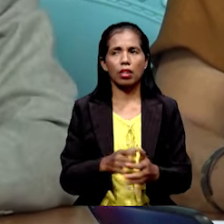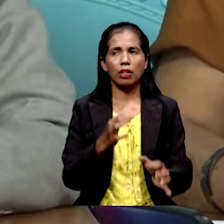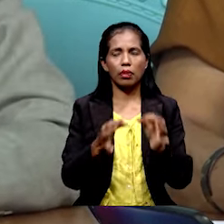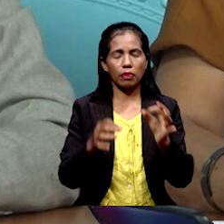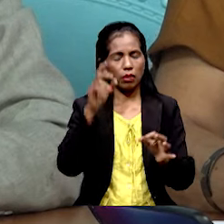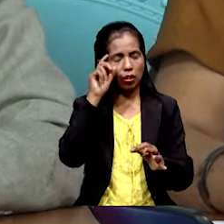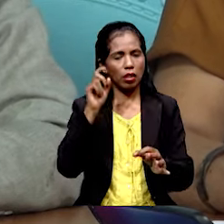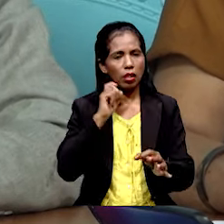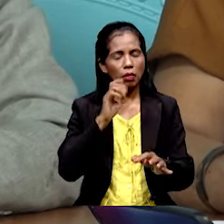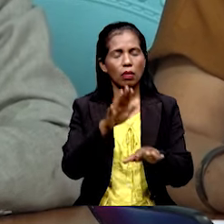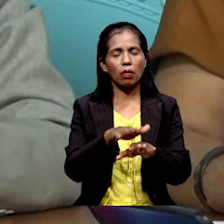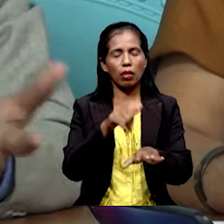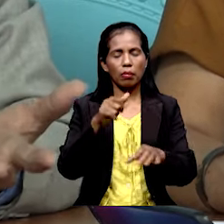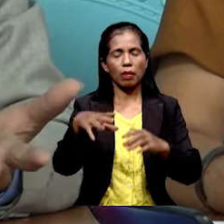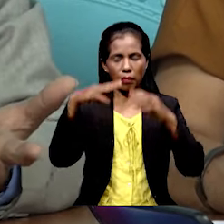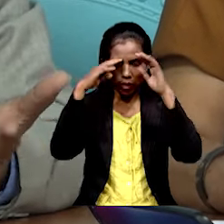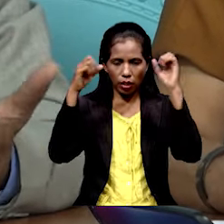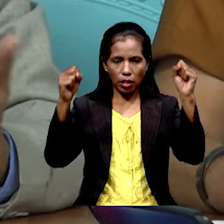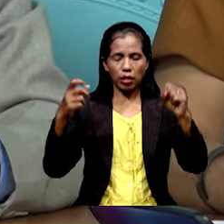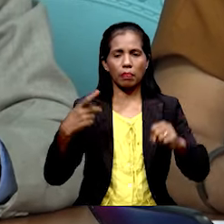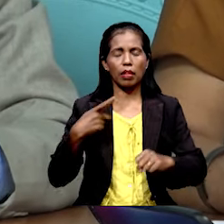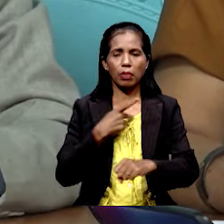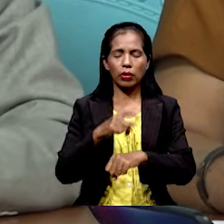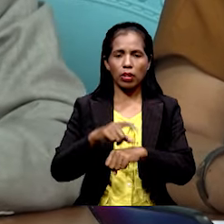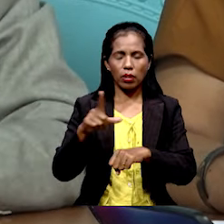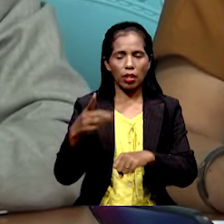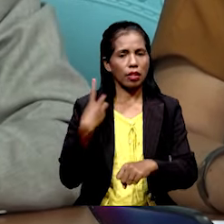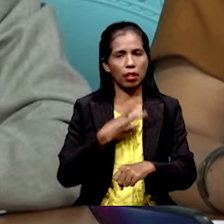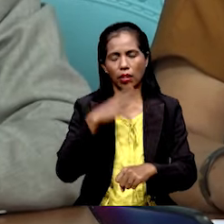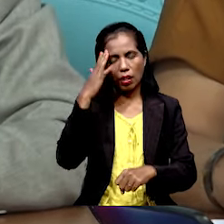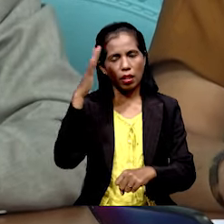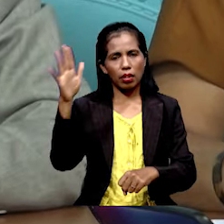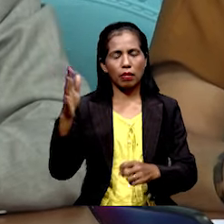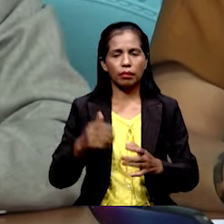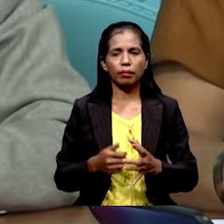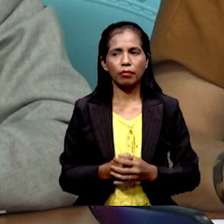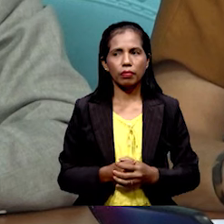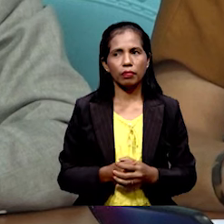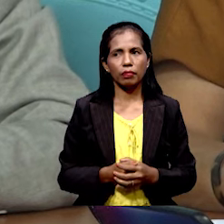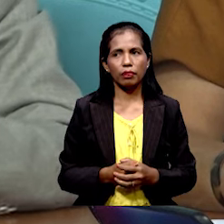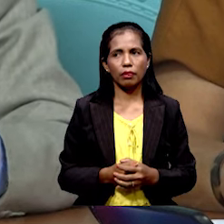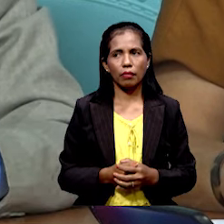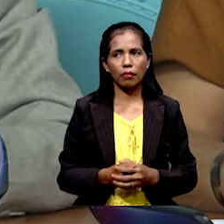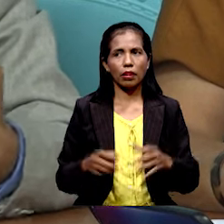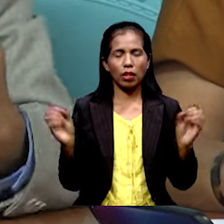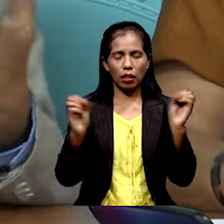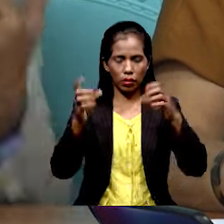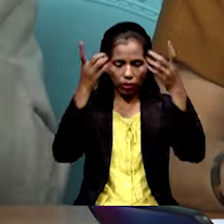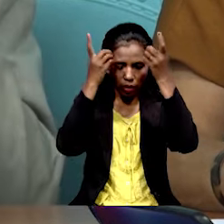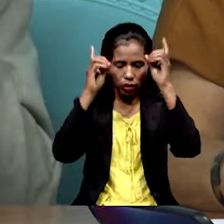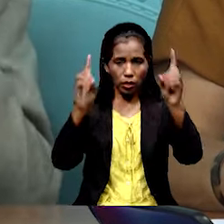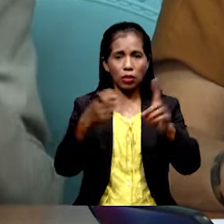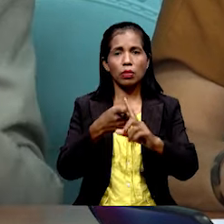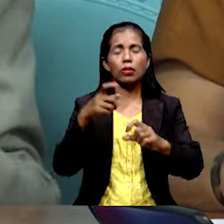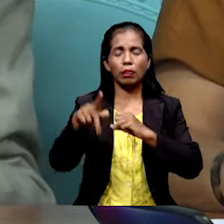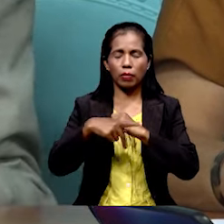ba president parliament kare ki la ten ne ta ma la os decision hus partir ne ba